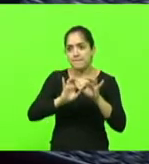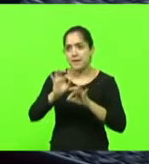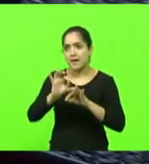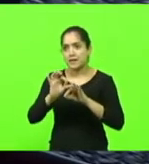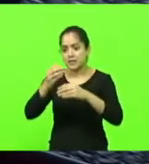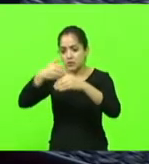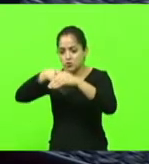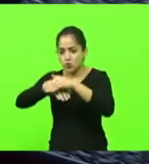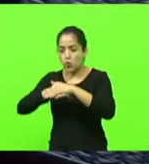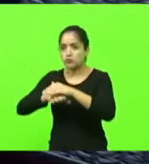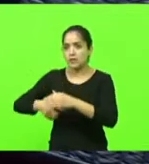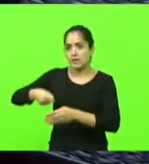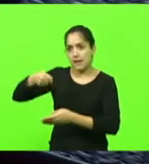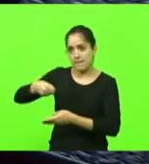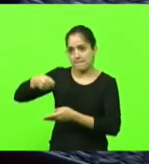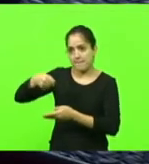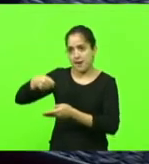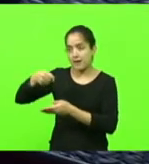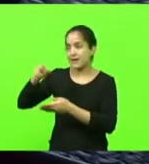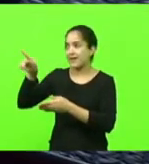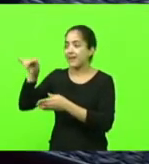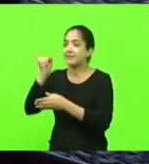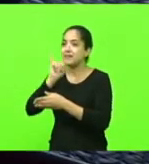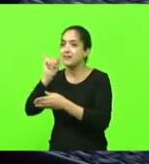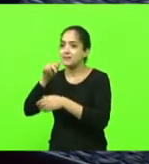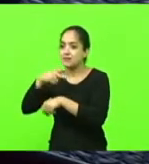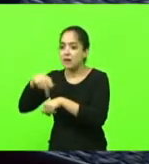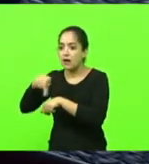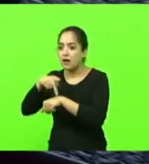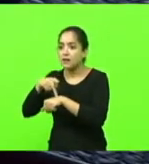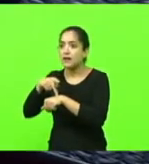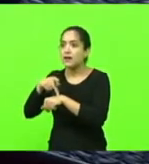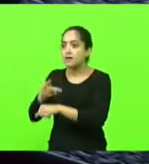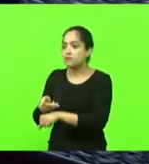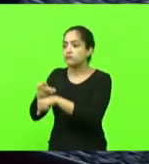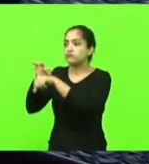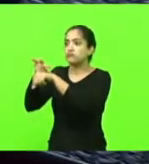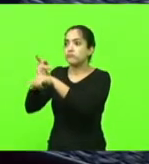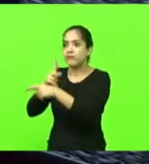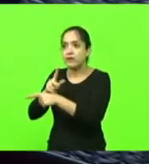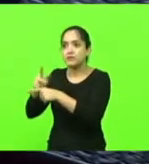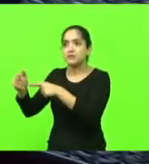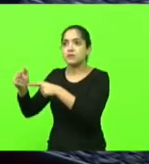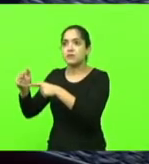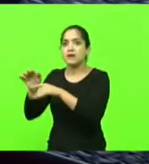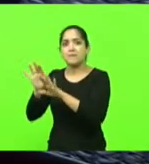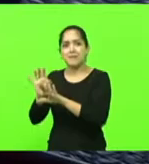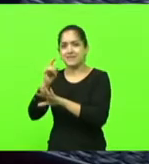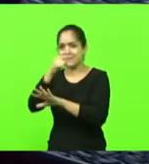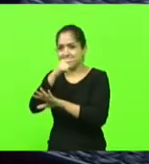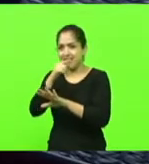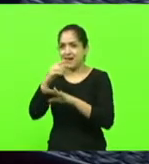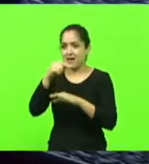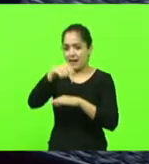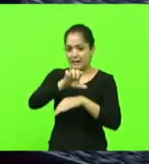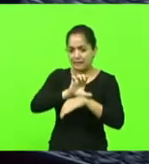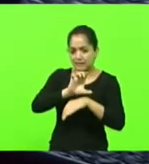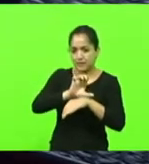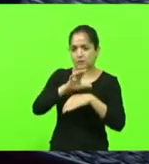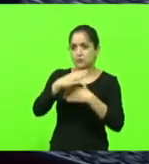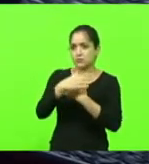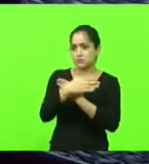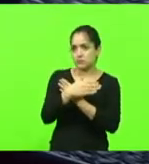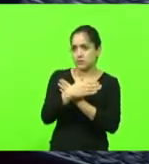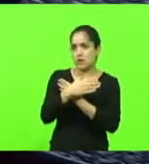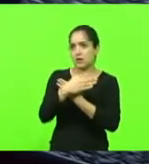mala, levar para a Itália e ganhar medalha, e o que ele está fazendo lá em Seara é ilegal. Parece que é a mesma coisa de